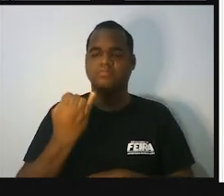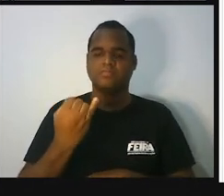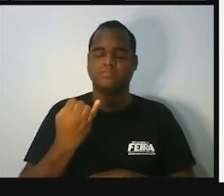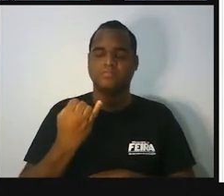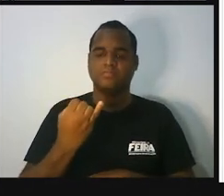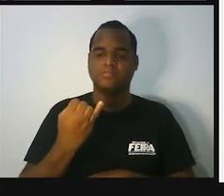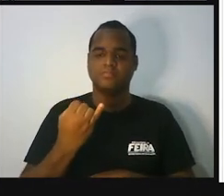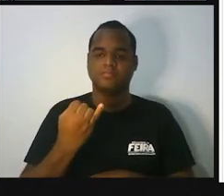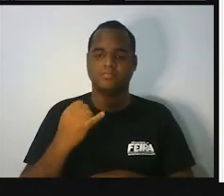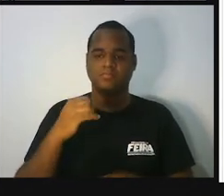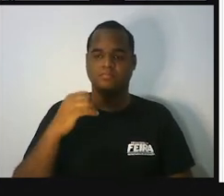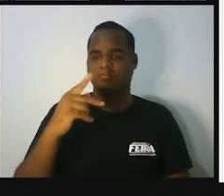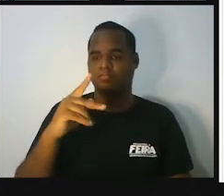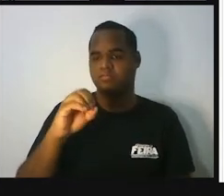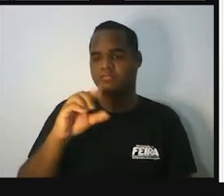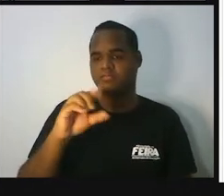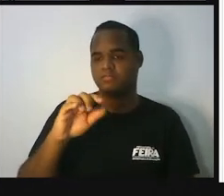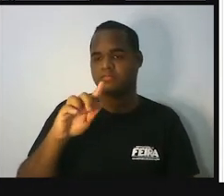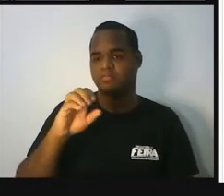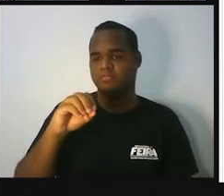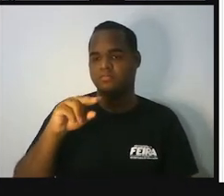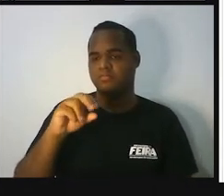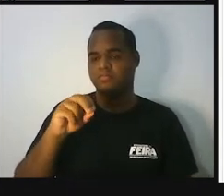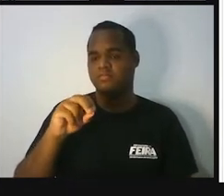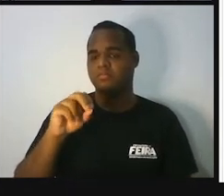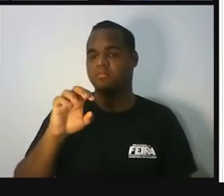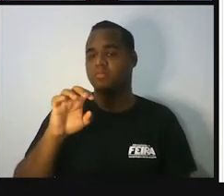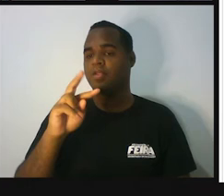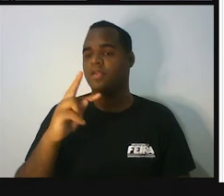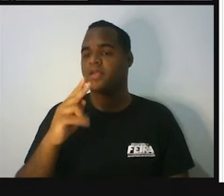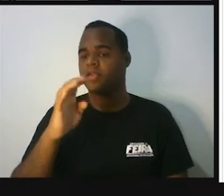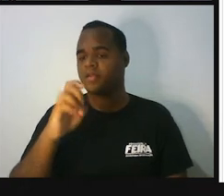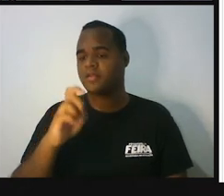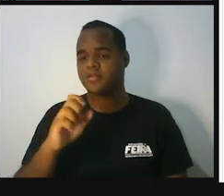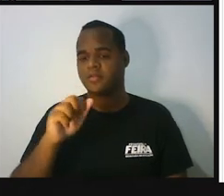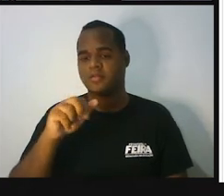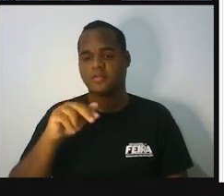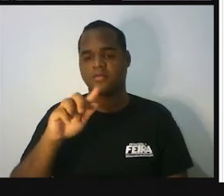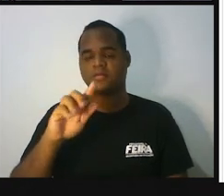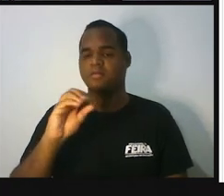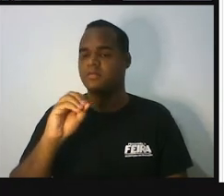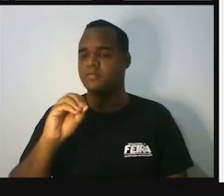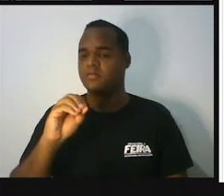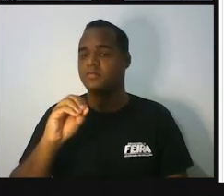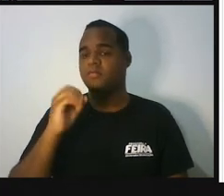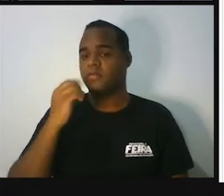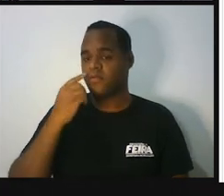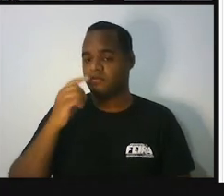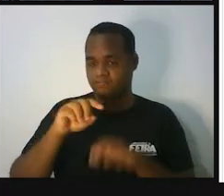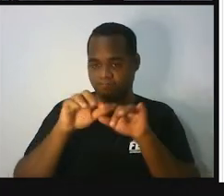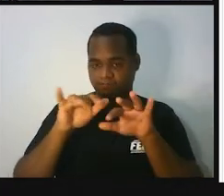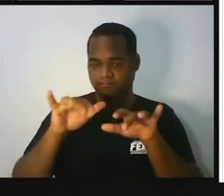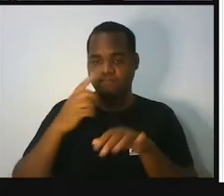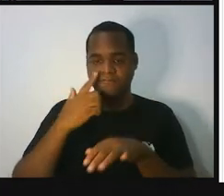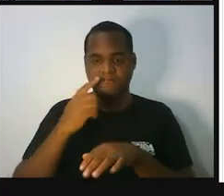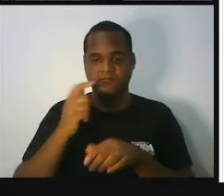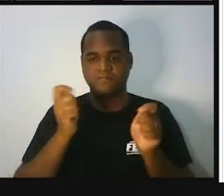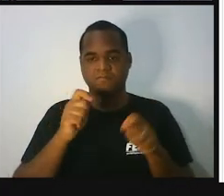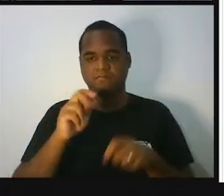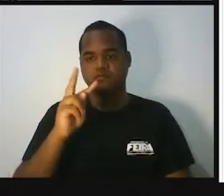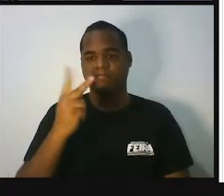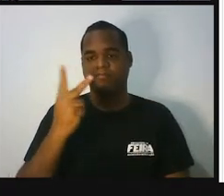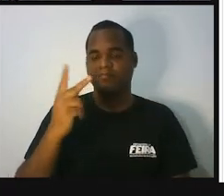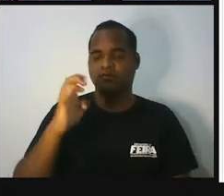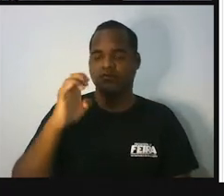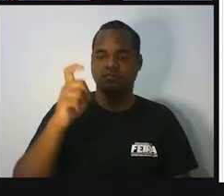é hexágono. Como assim, professor? Hexágono. Eu vou digitar para você.